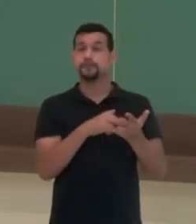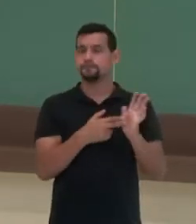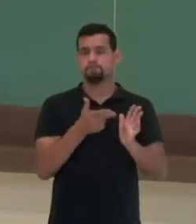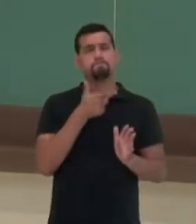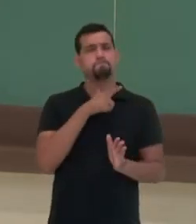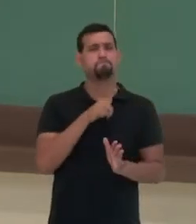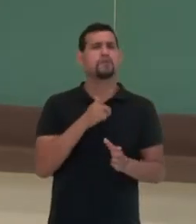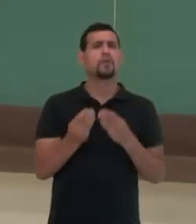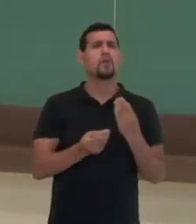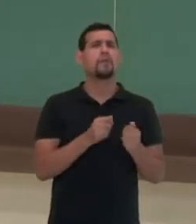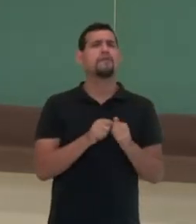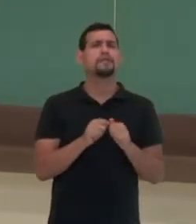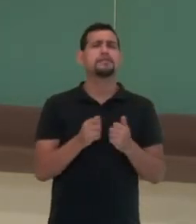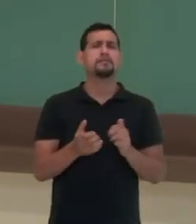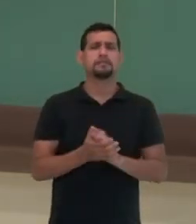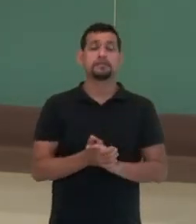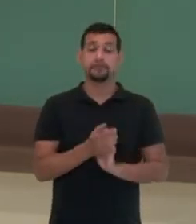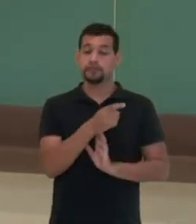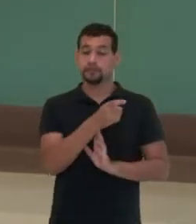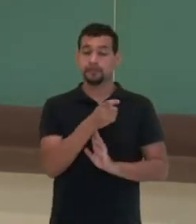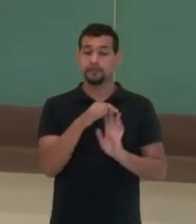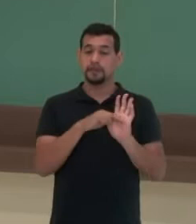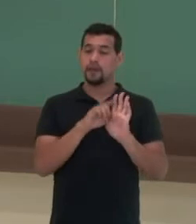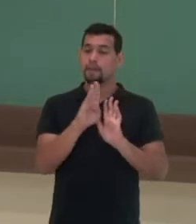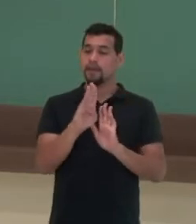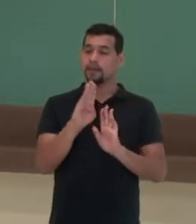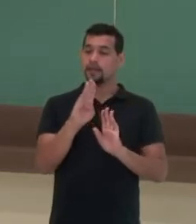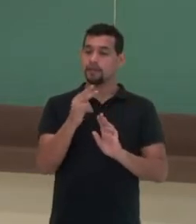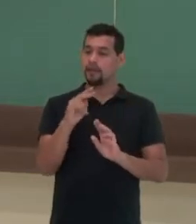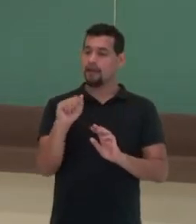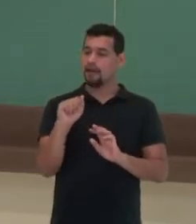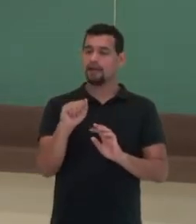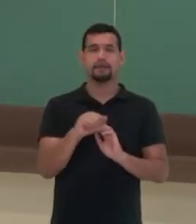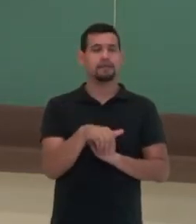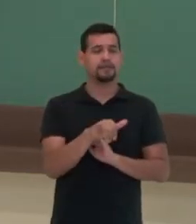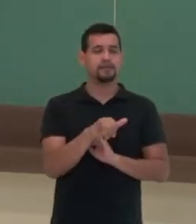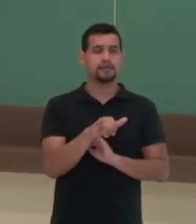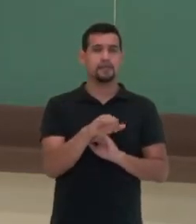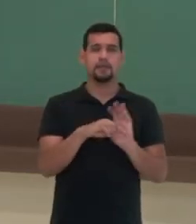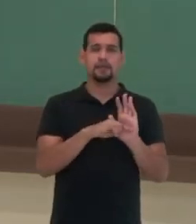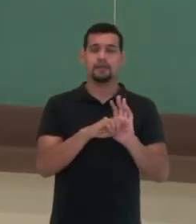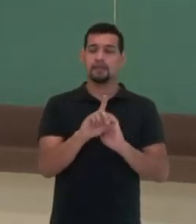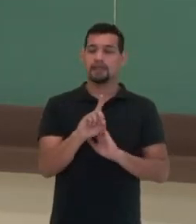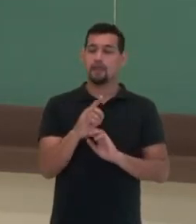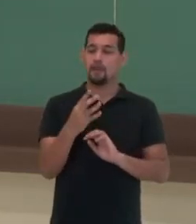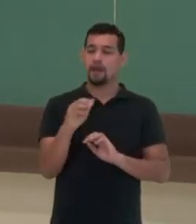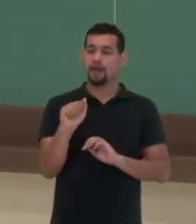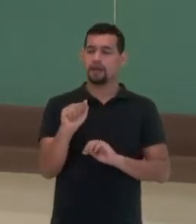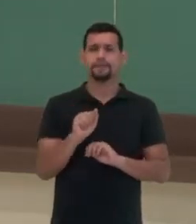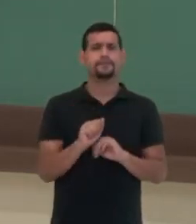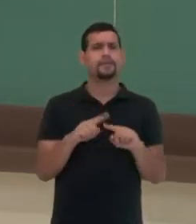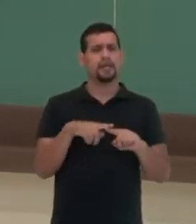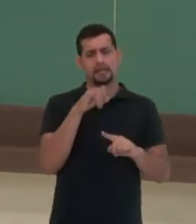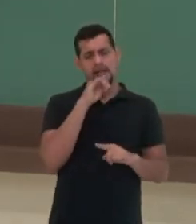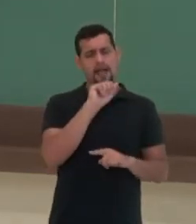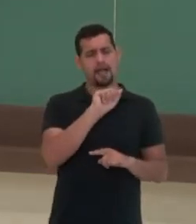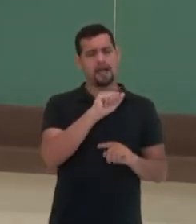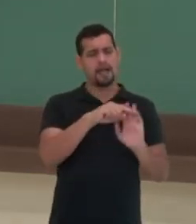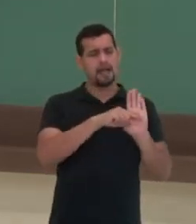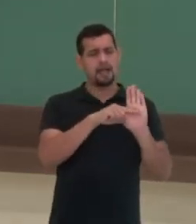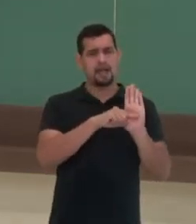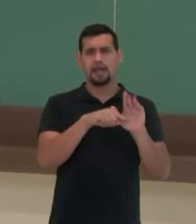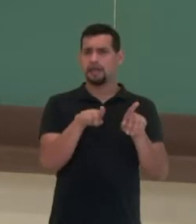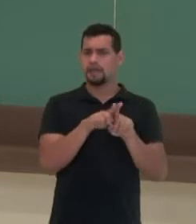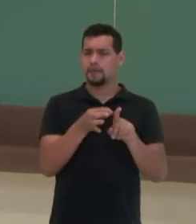consigo como? A coordenada em x menos b sobre 2a, em y menos delta sobre 4a. Então, se o a for negativo, parece